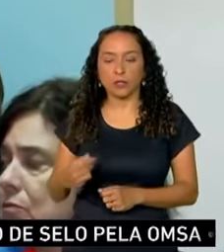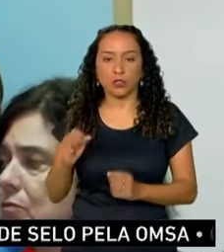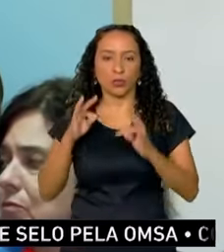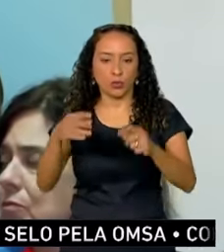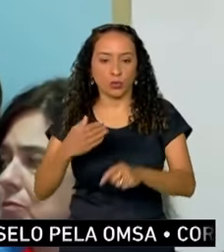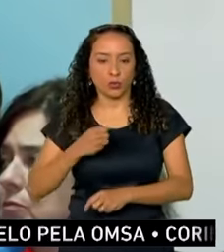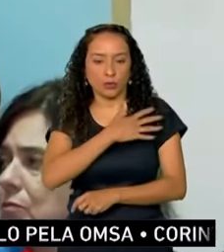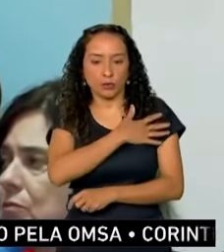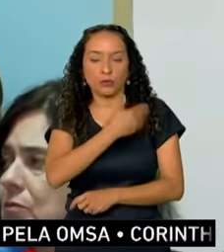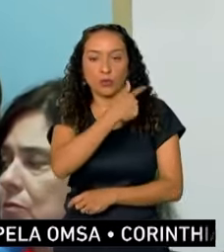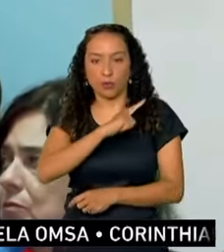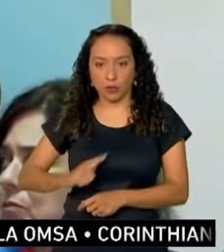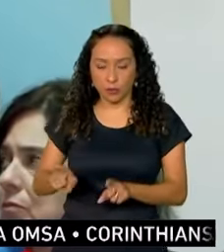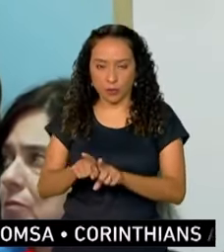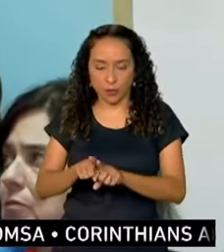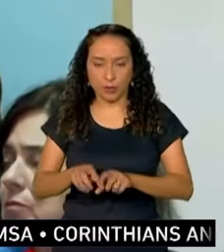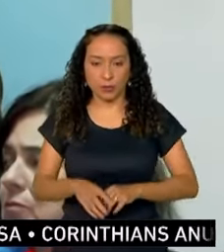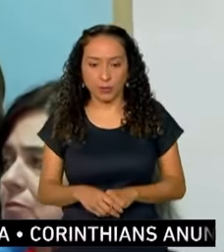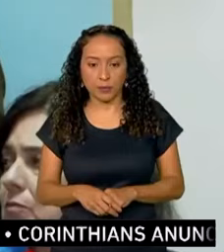general, senhor governador.